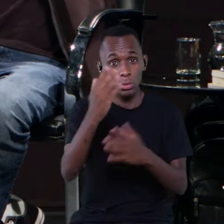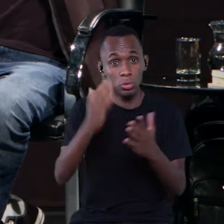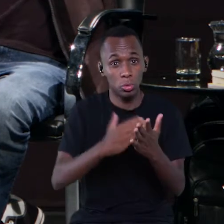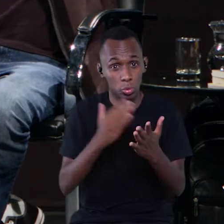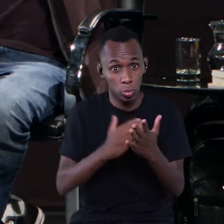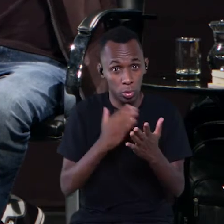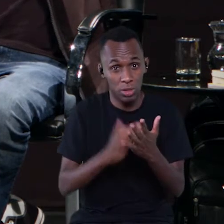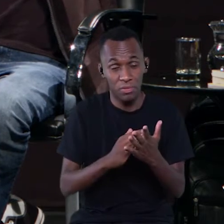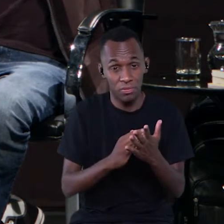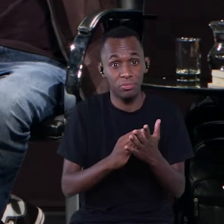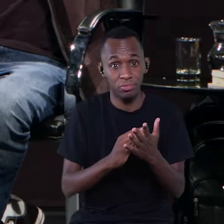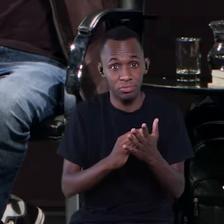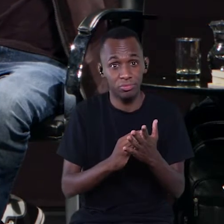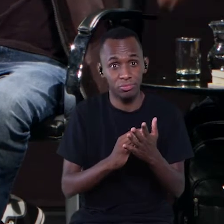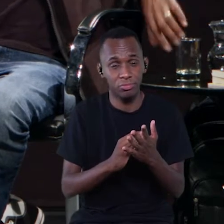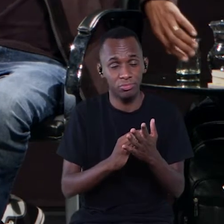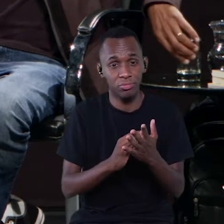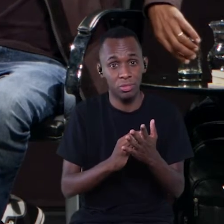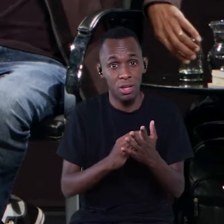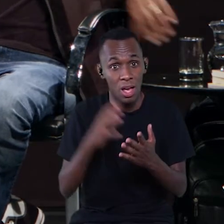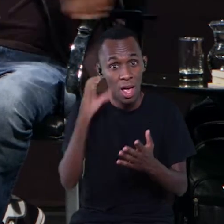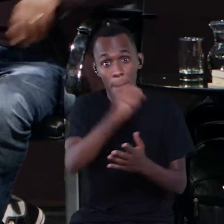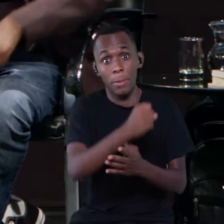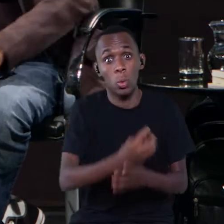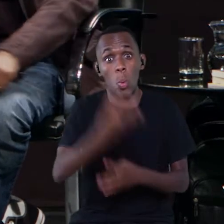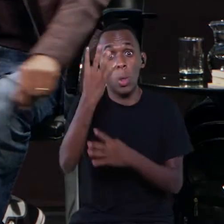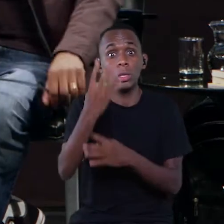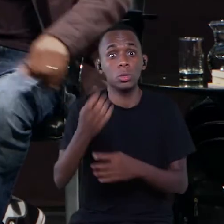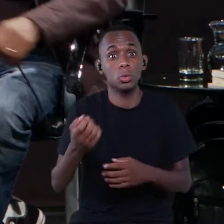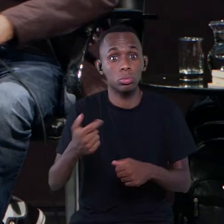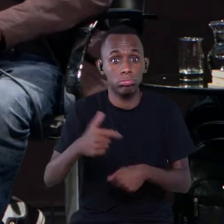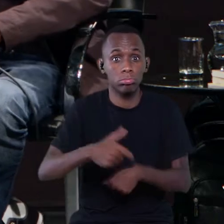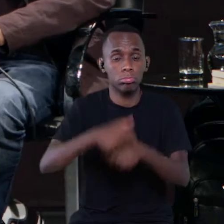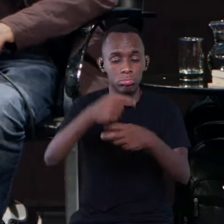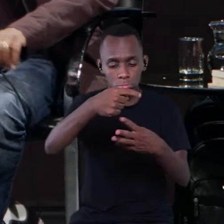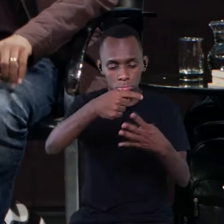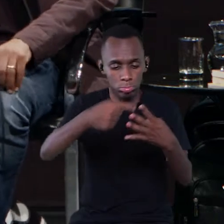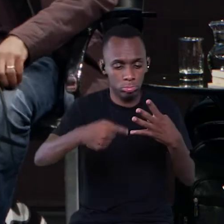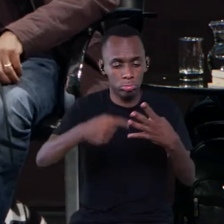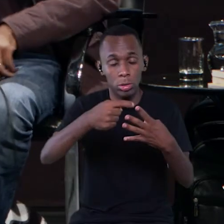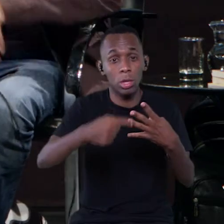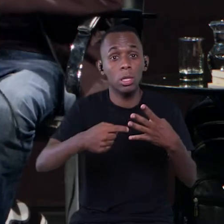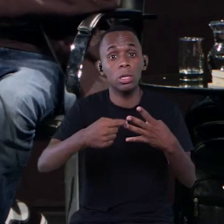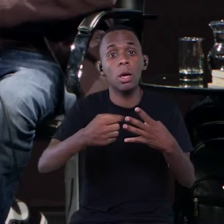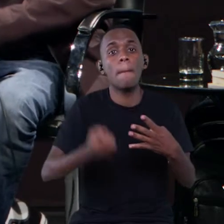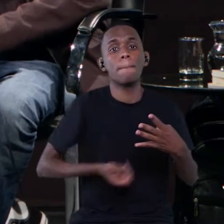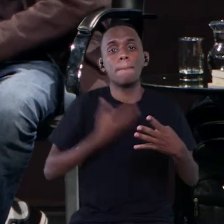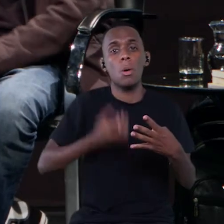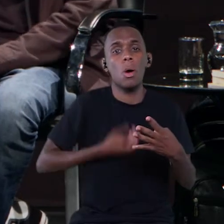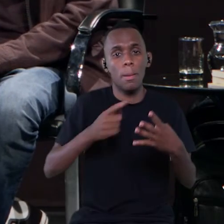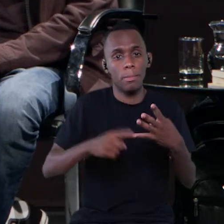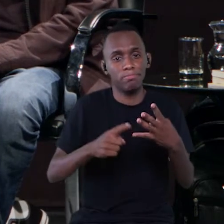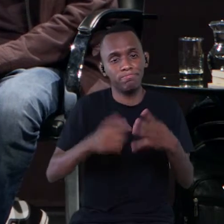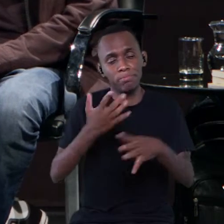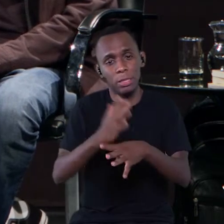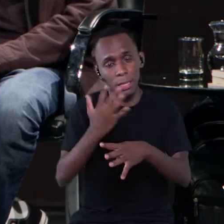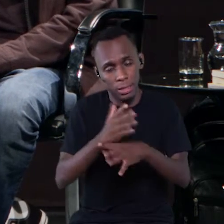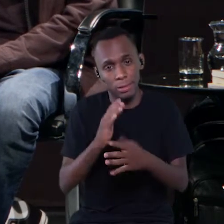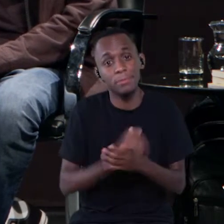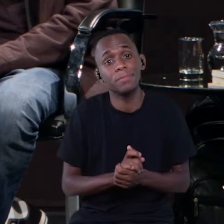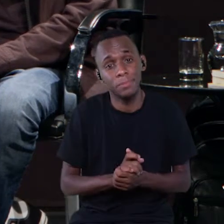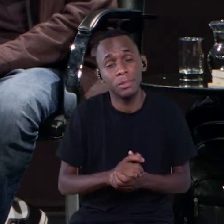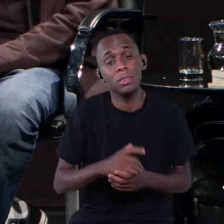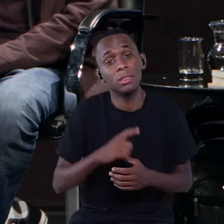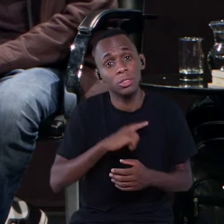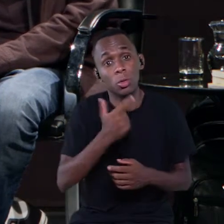sabe? No mínimo 4 livros de cada vez, entendeu? Que ele faz. 3 de poemas e 1 de um ensaio. Sinal, cadê o Cid?